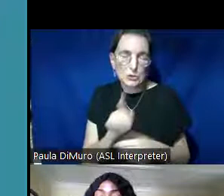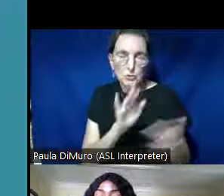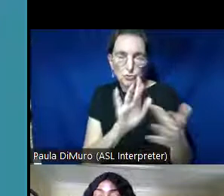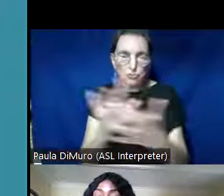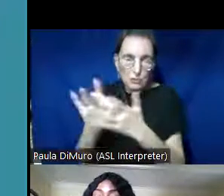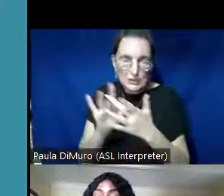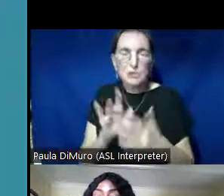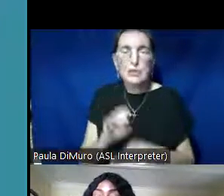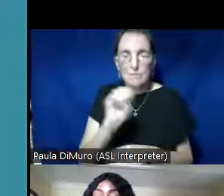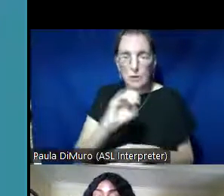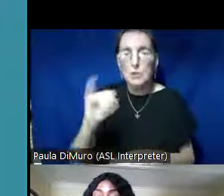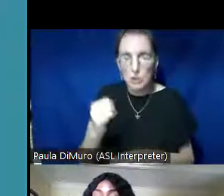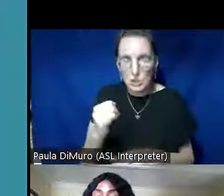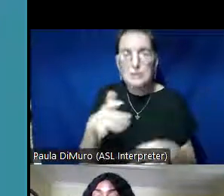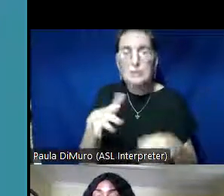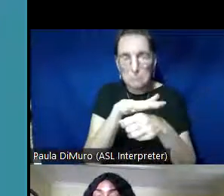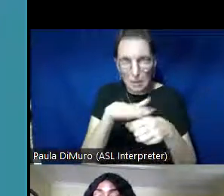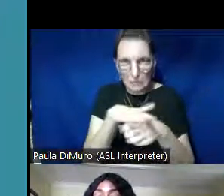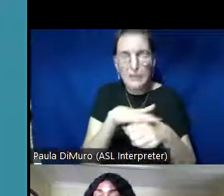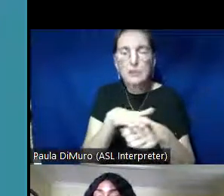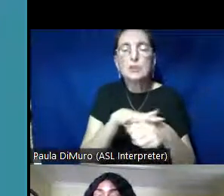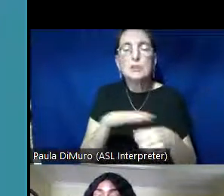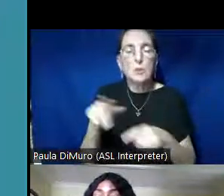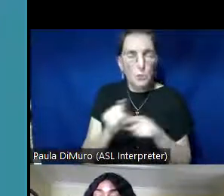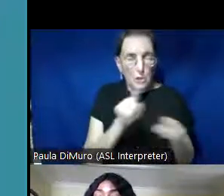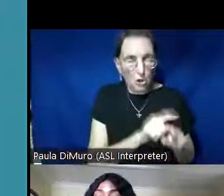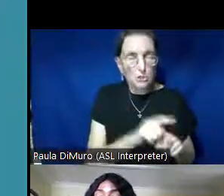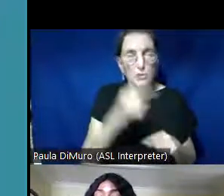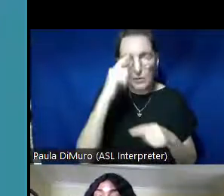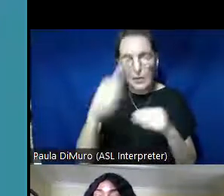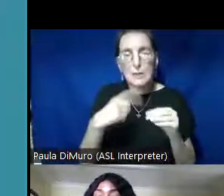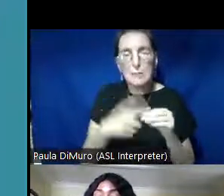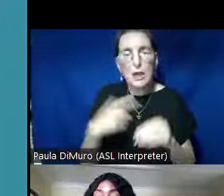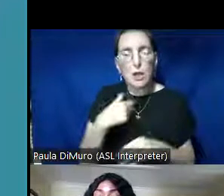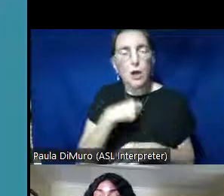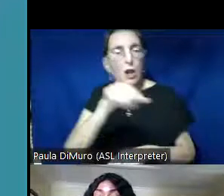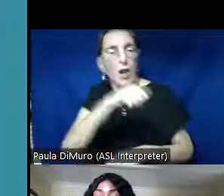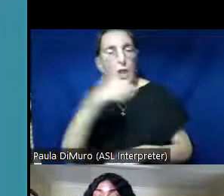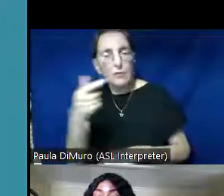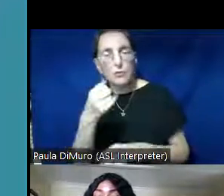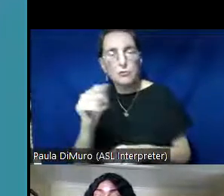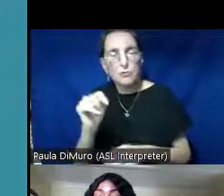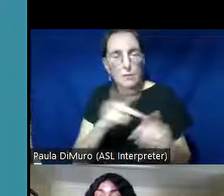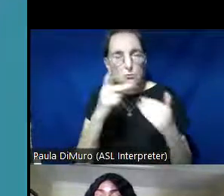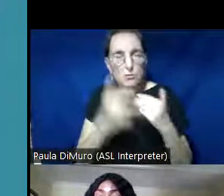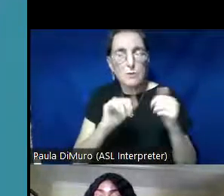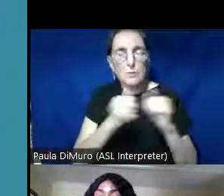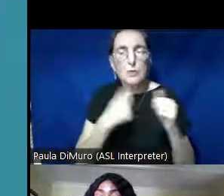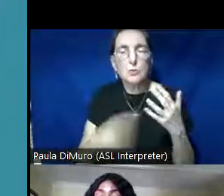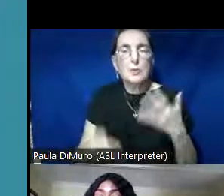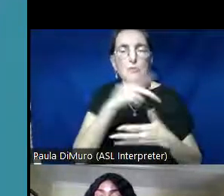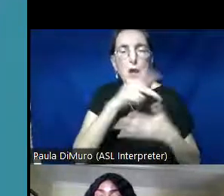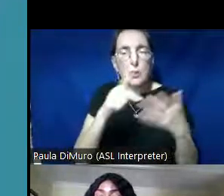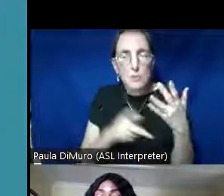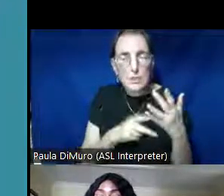especificamente desenhados para justiça, para a população de justiça ambiental e também